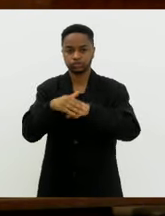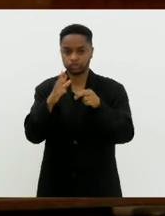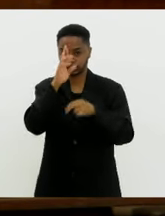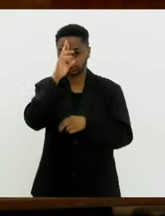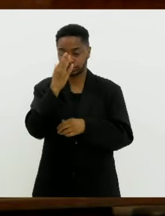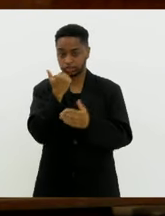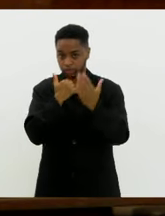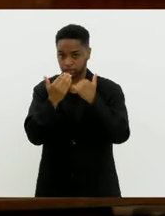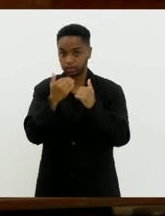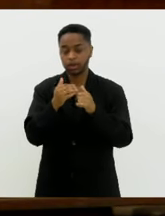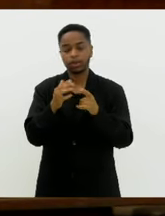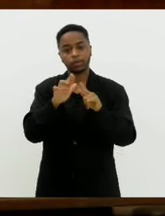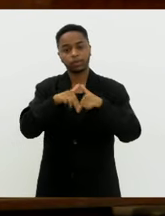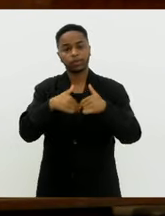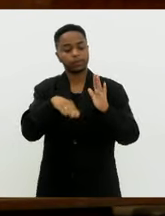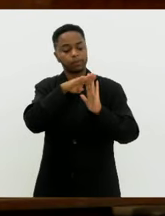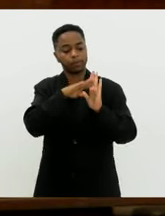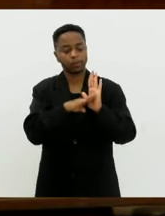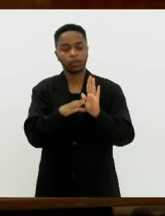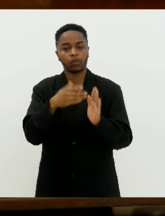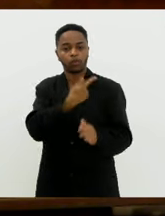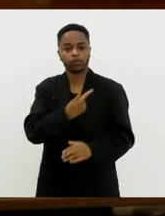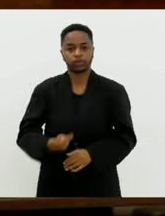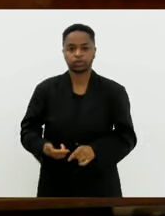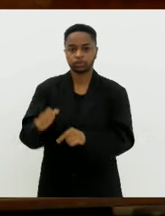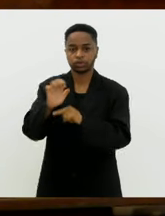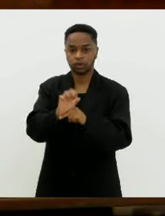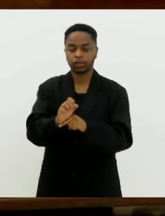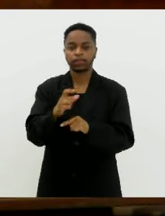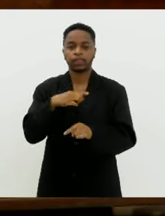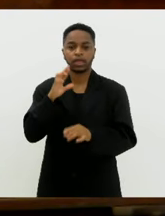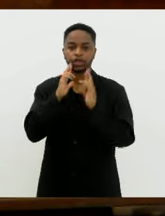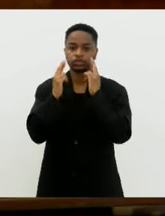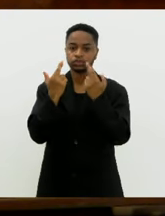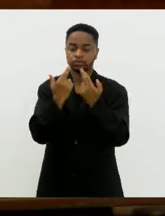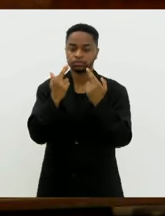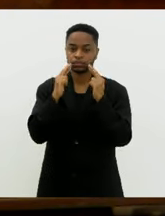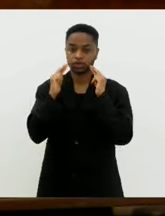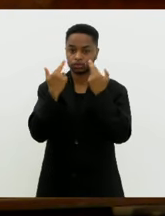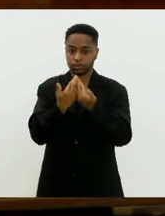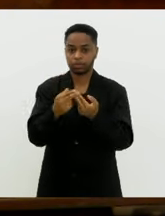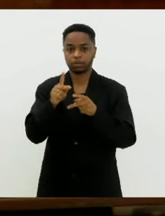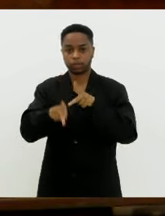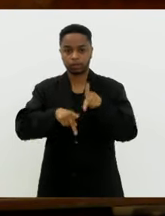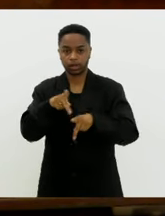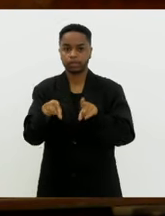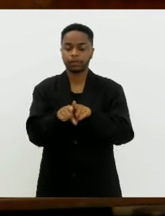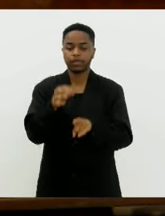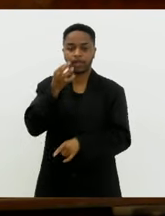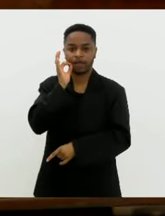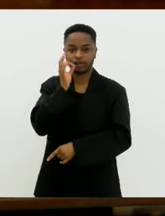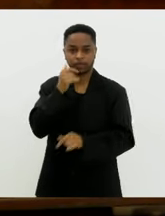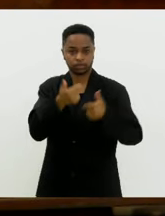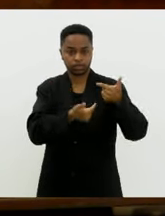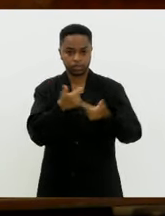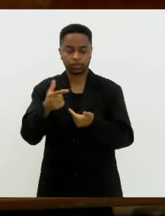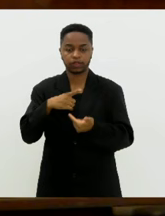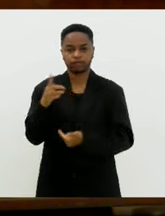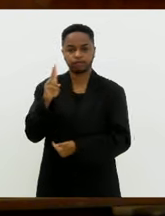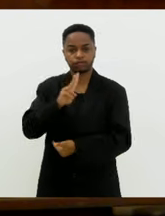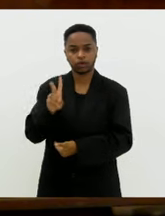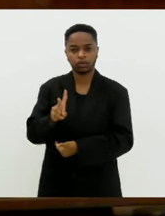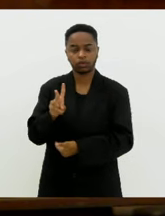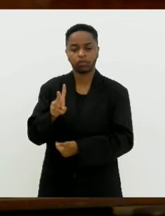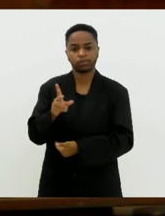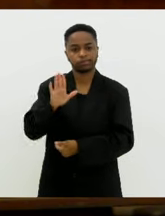do Estado, como o Restaurante do Povo e o Café do Trabalhador, por preços simbólicos, entre 50